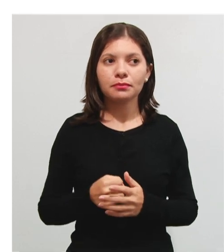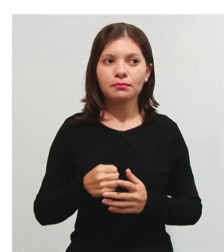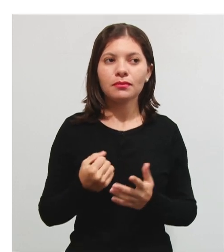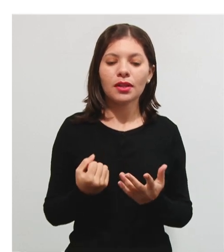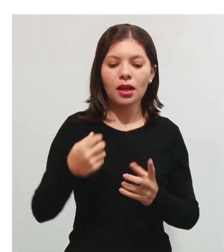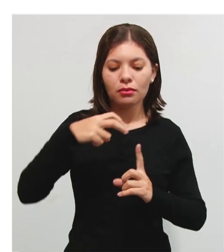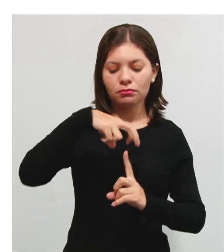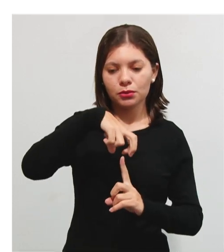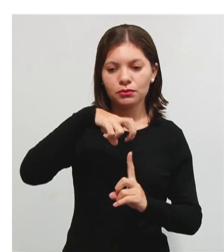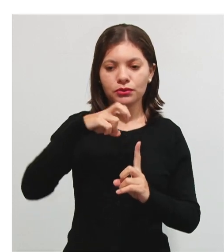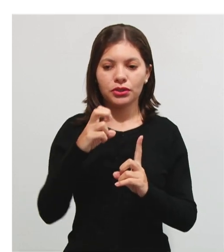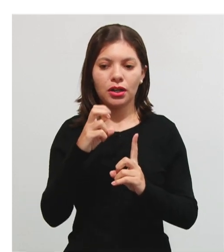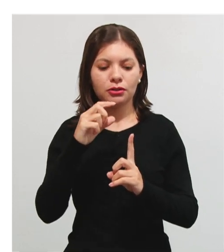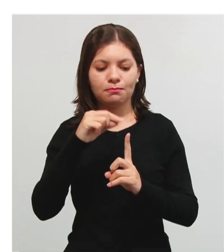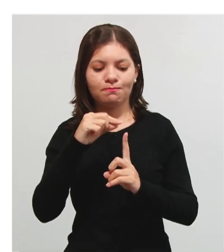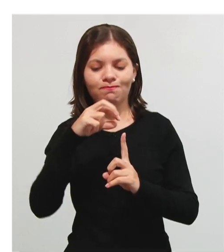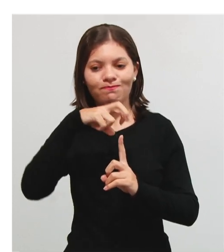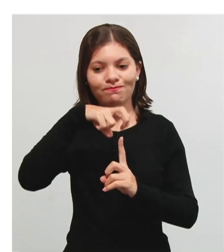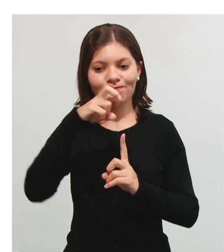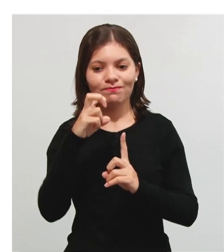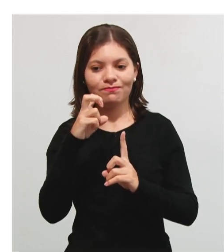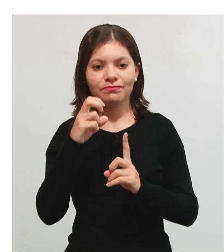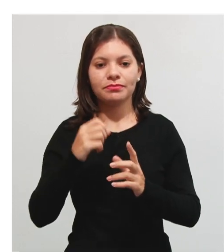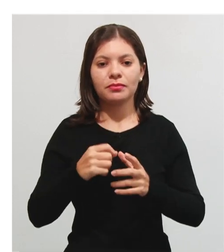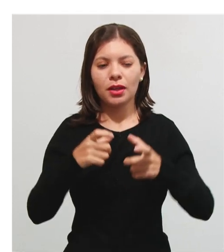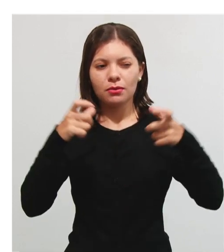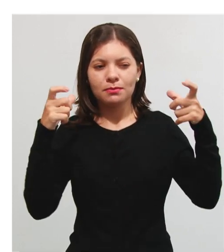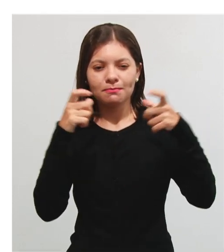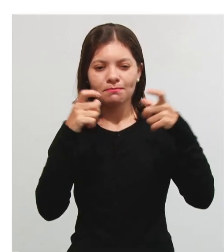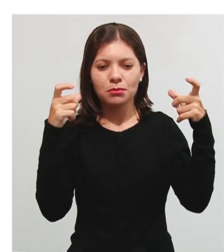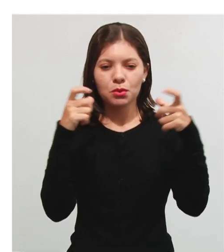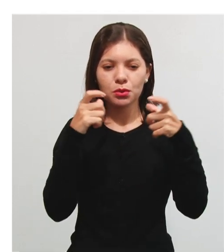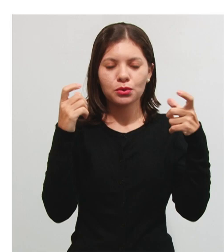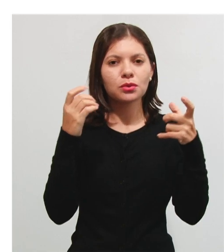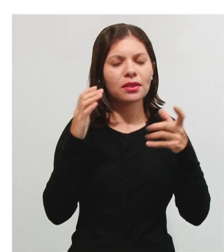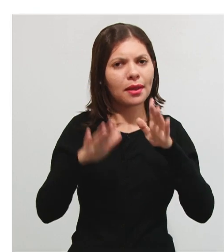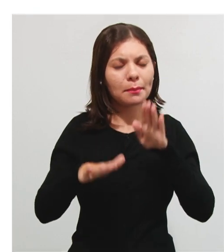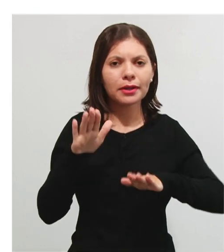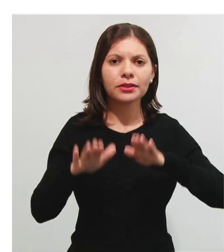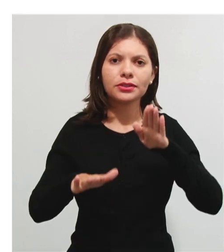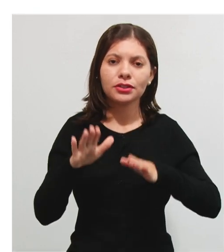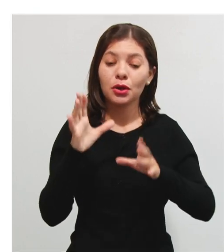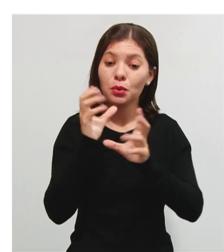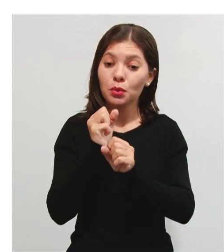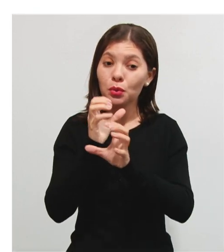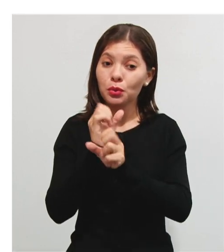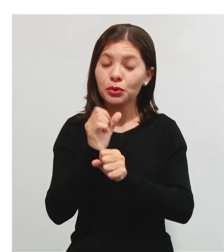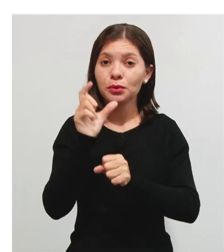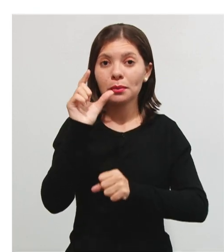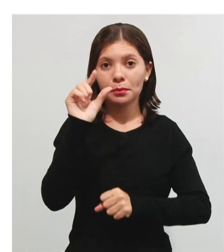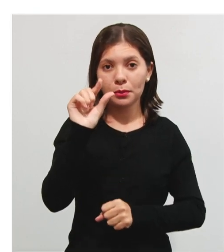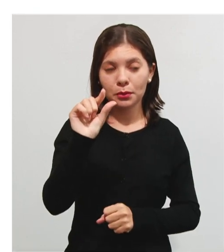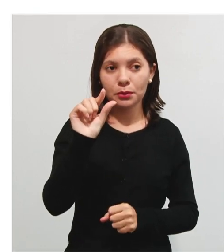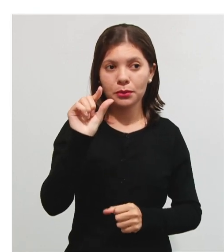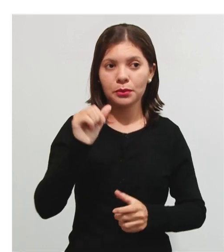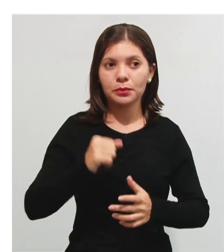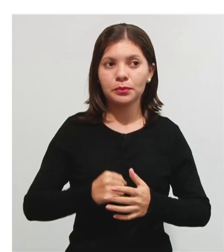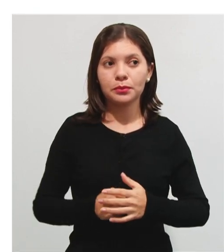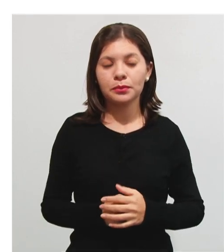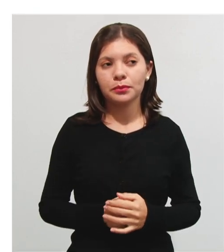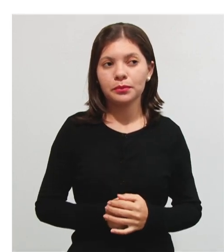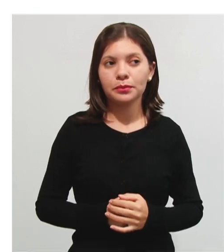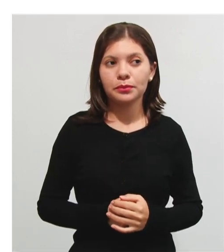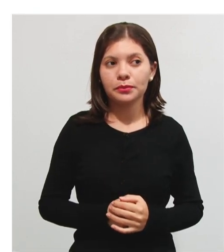garrafas PETs, né? Pode ser produzido em escala, a dependendo da situação. E o custo dela acaba sendo reduzido por estar em produção